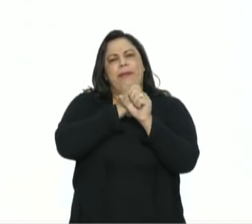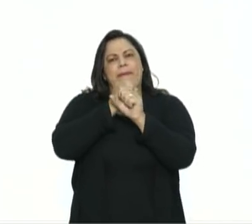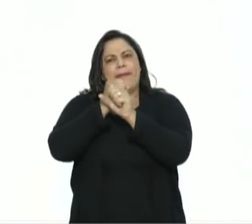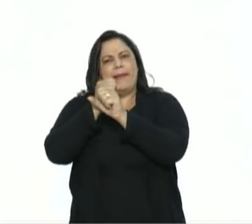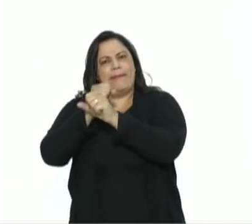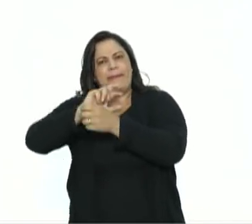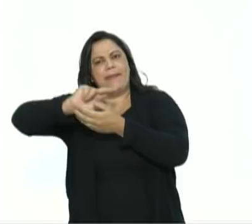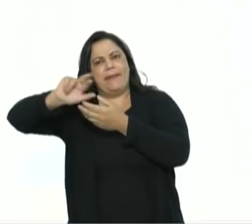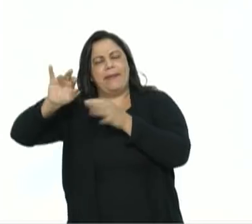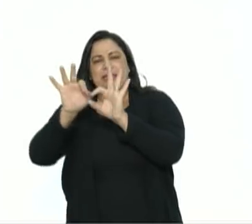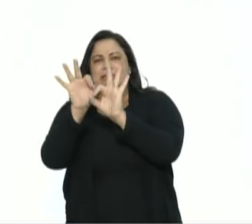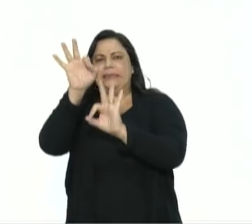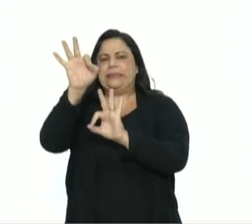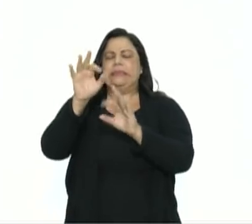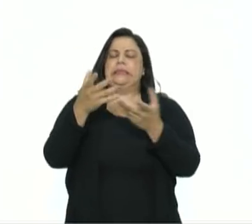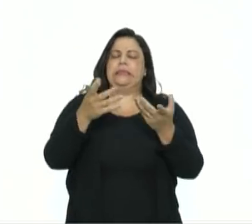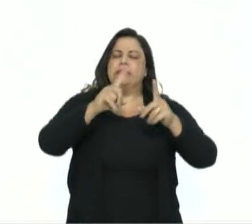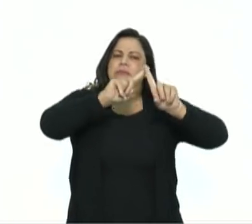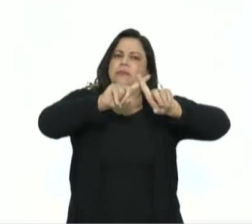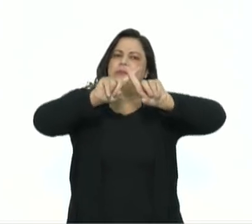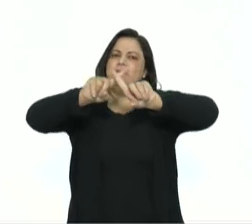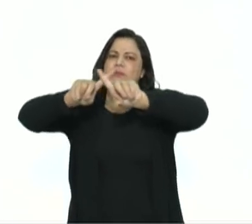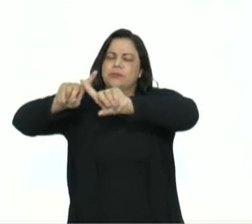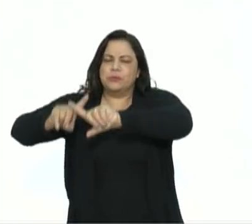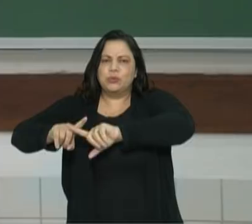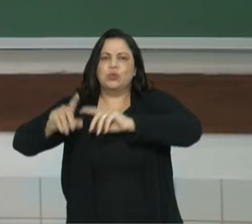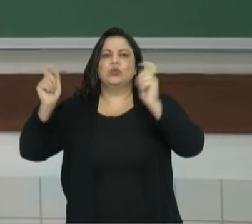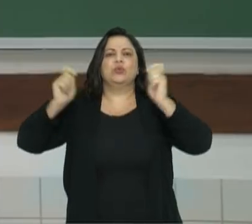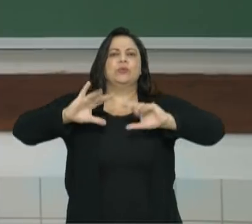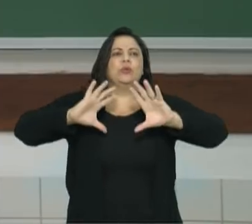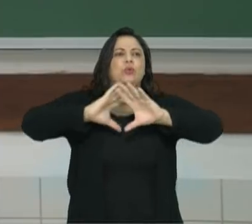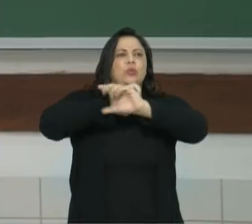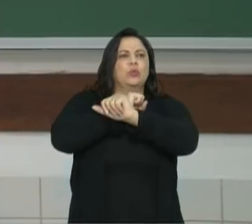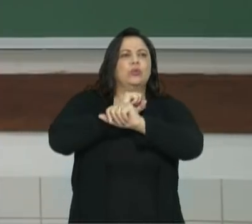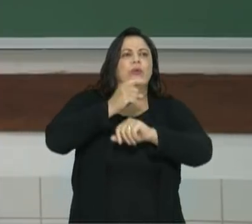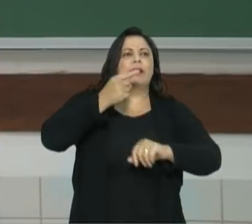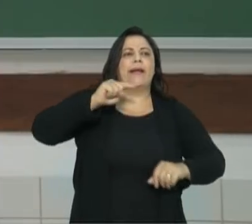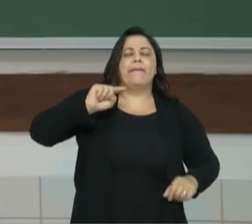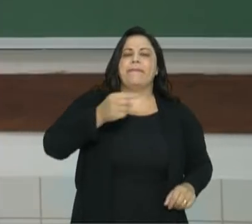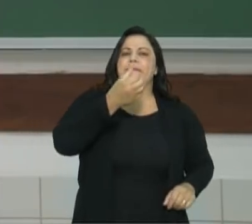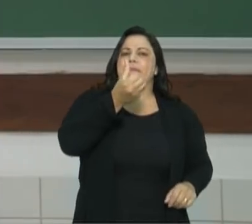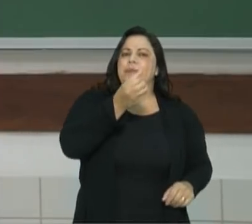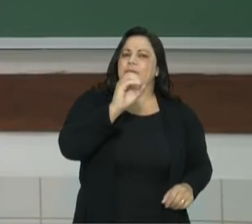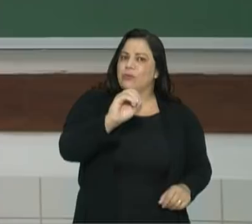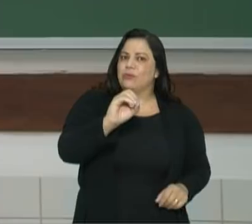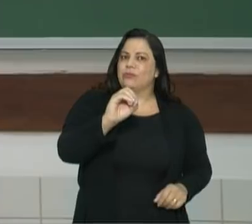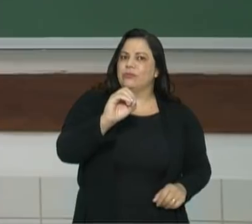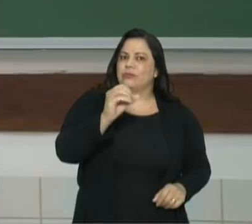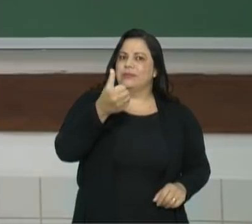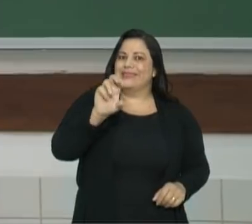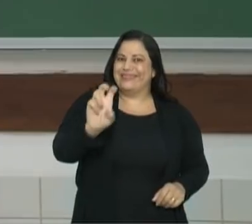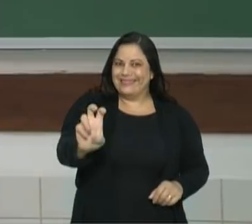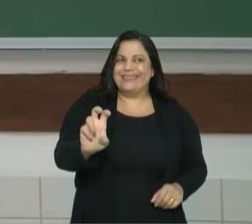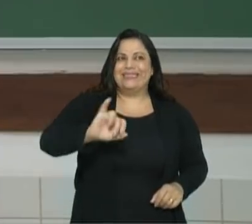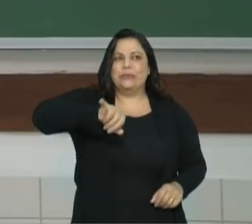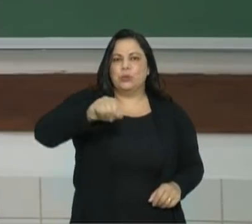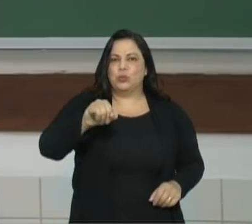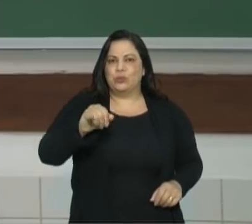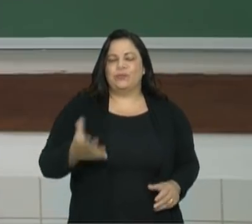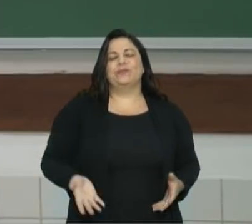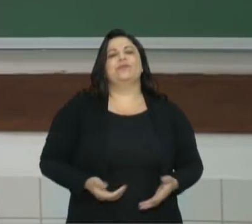distância é 50. Multiplico tudo aquilo ali, deu 1065. Beleza? E agora, tem